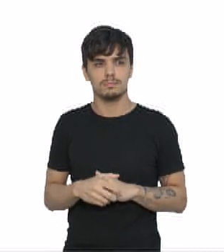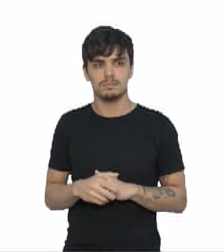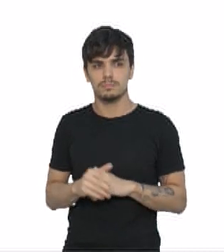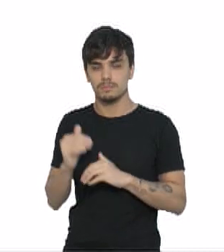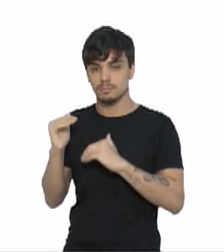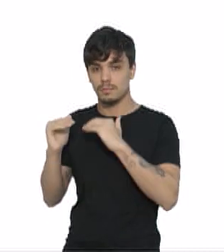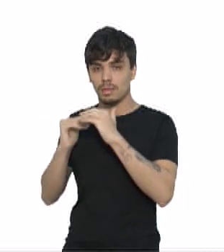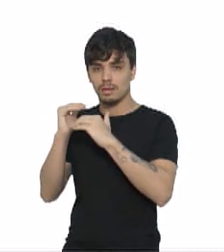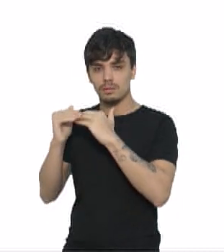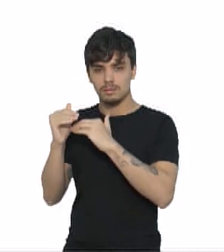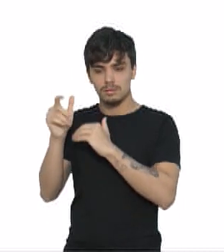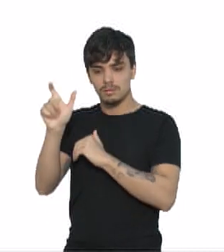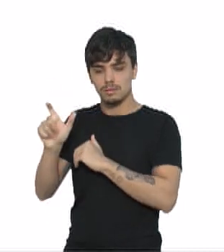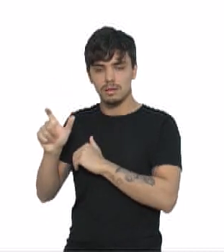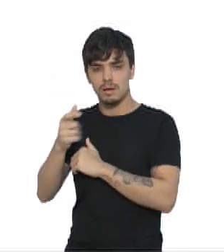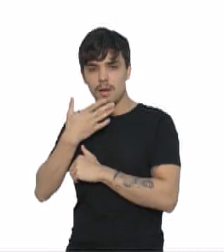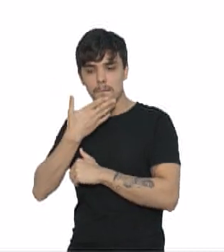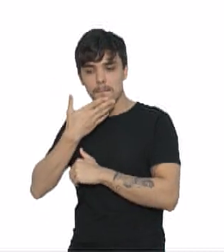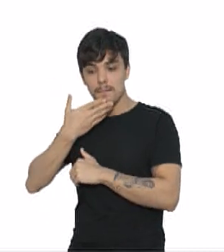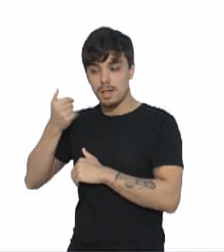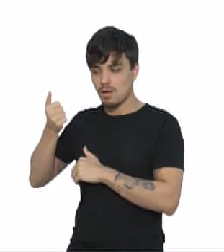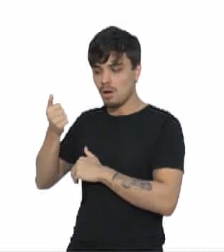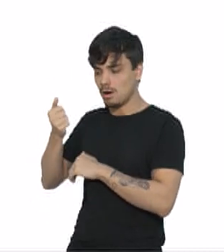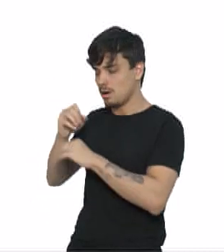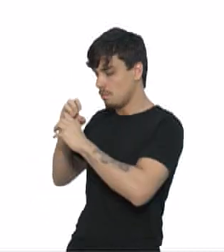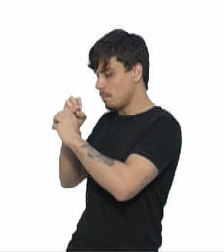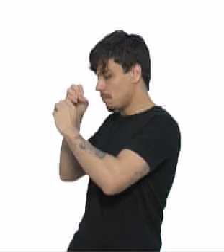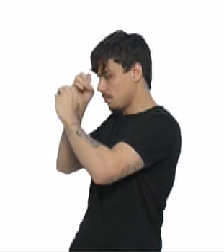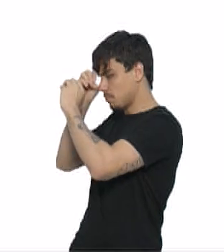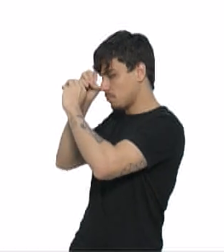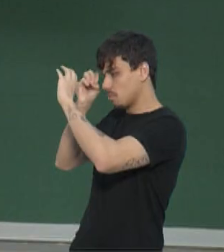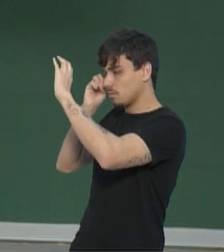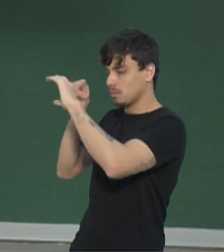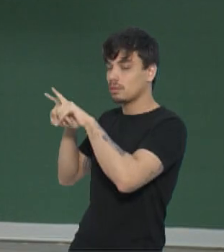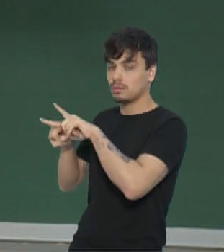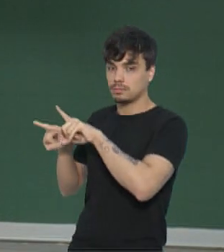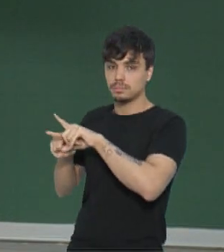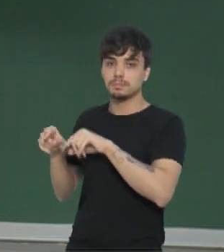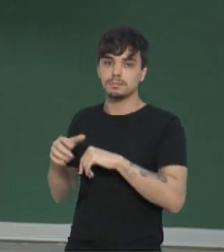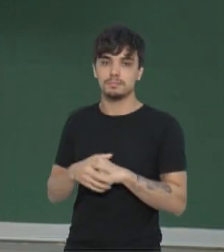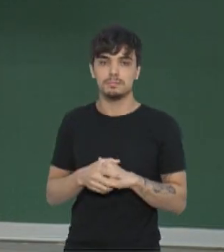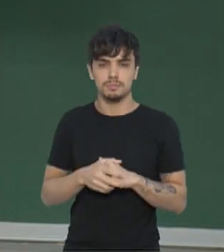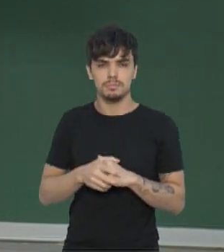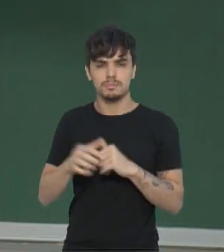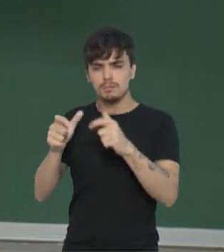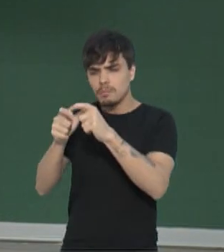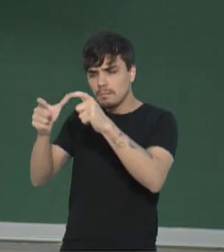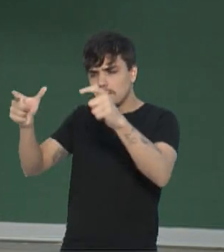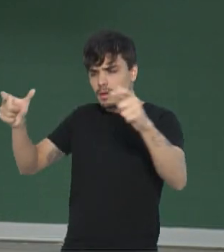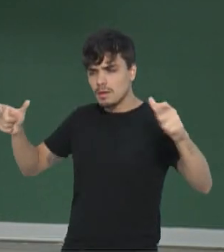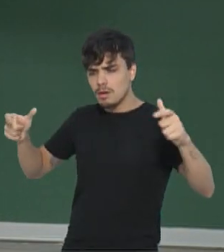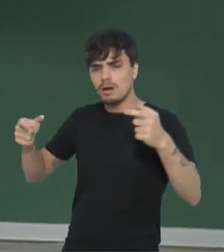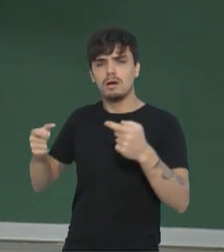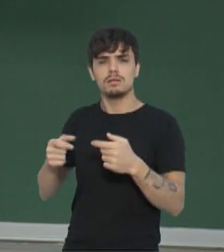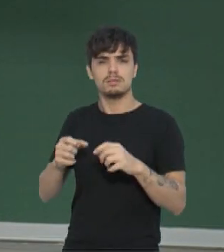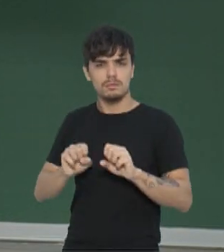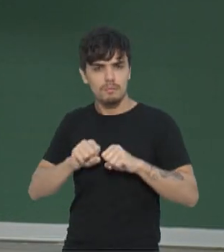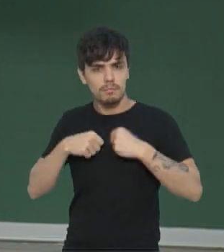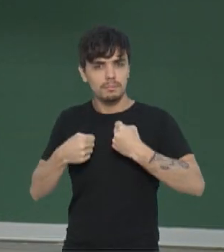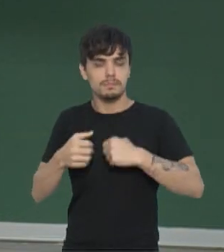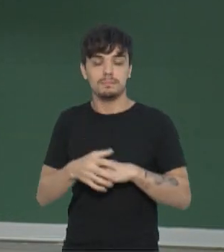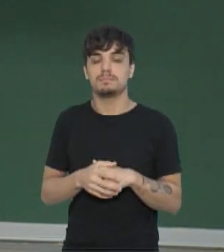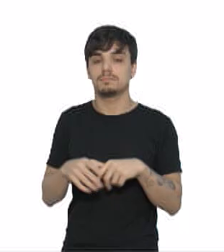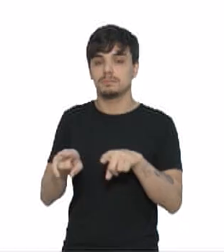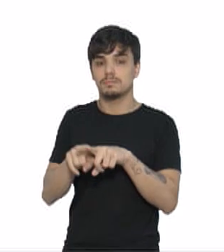Desenvolveu uma versão melhor do telescópio, né? Que as coisas cada vez maiores, mais potentes. E